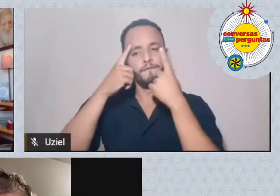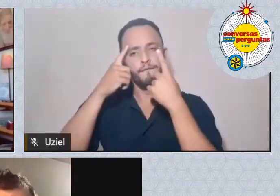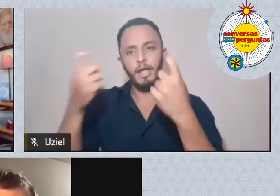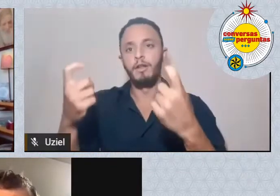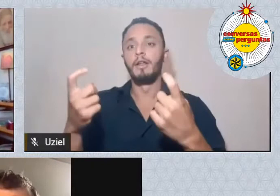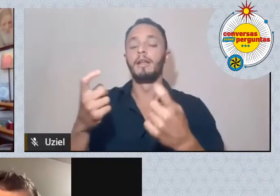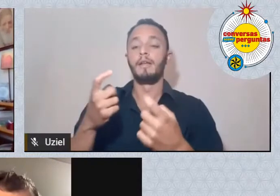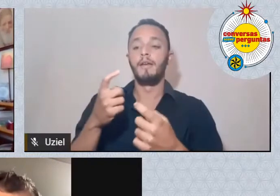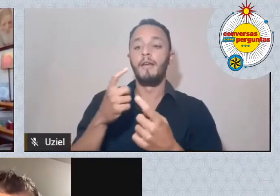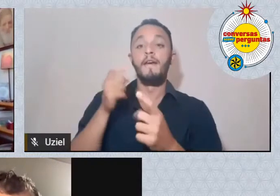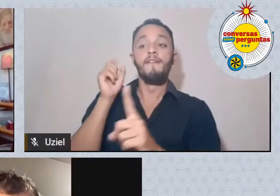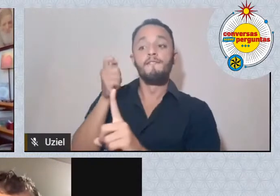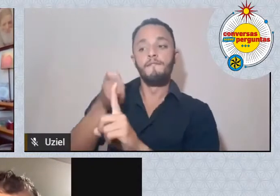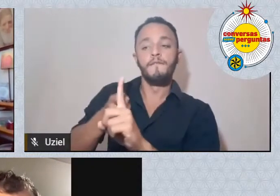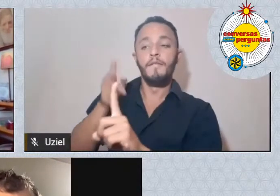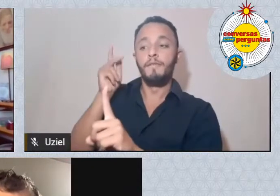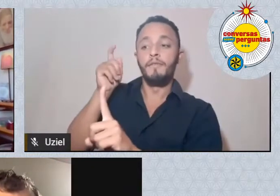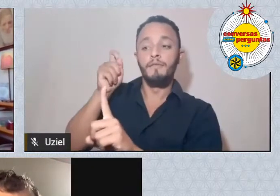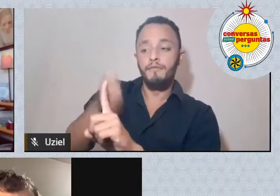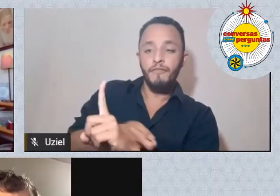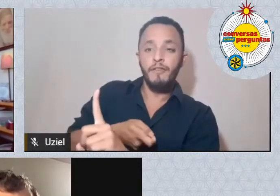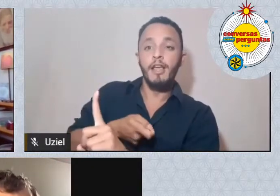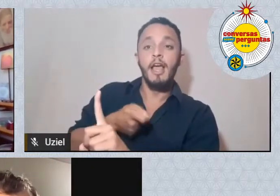de violência doméstica.